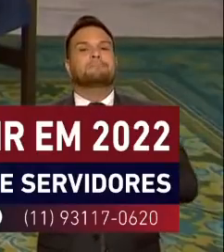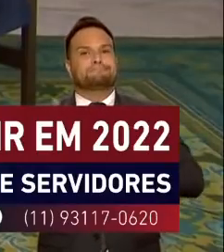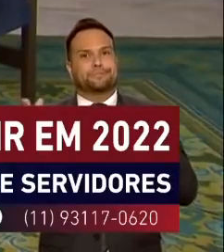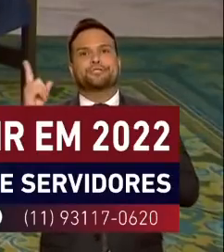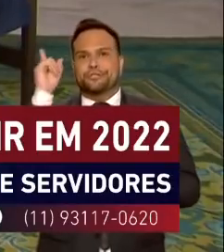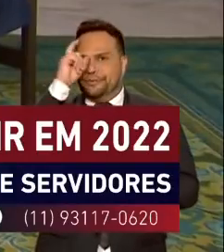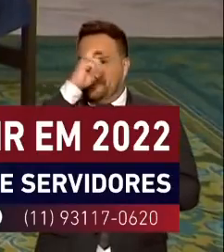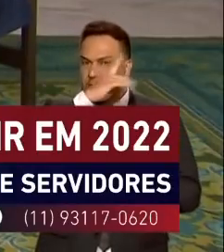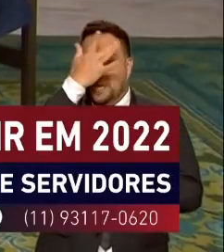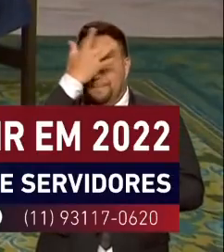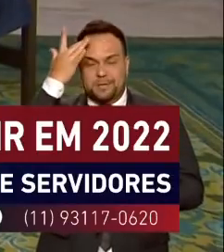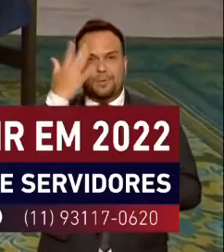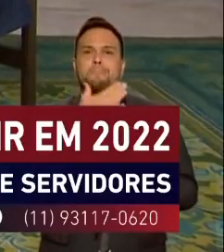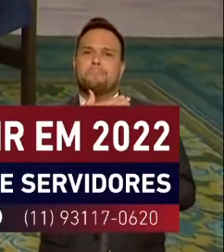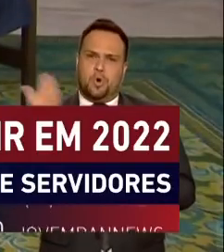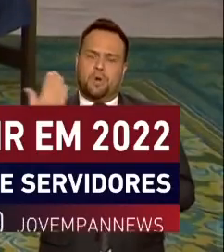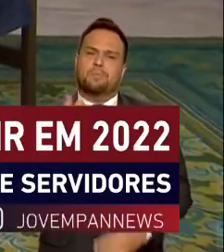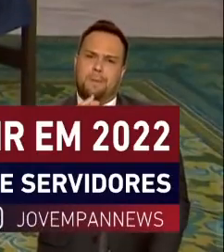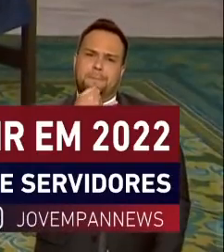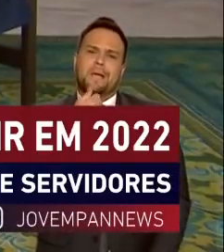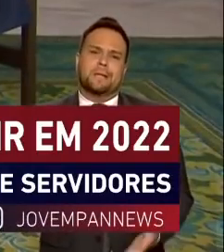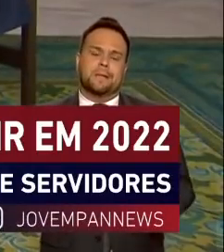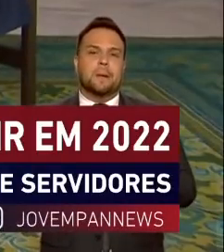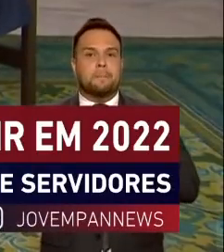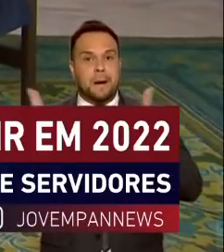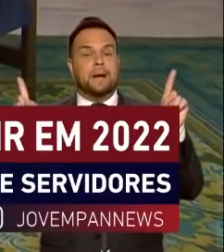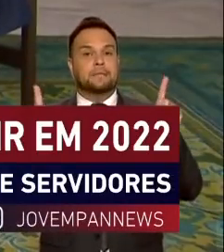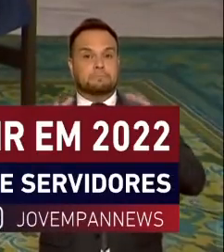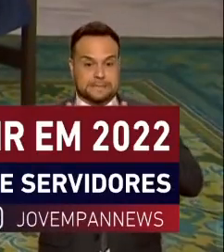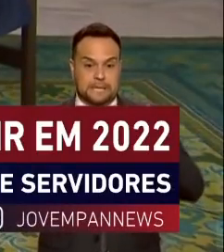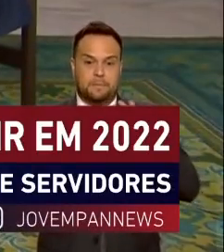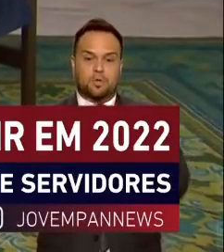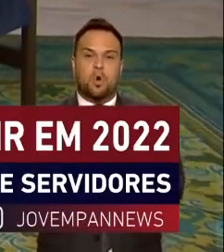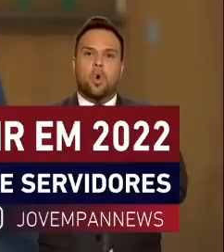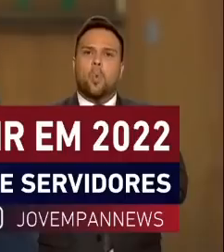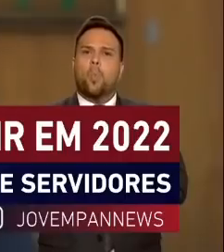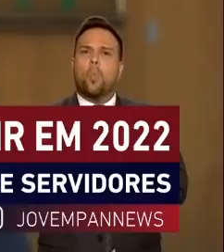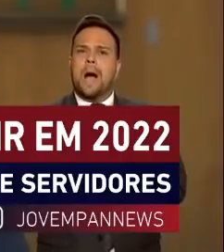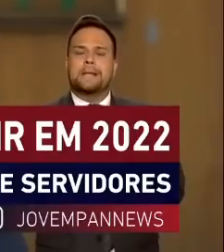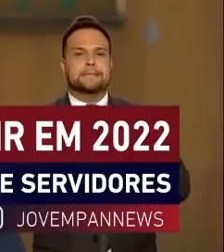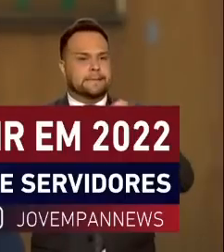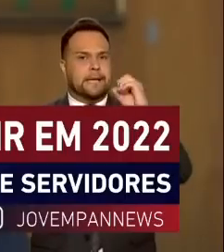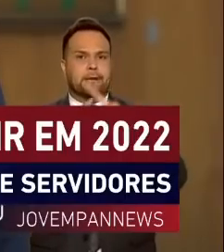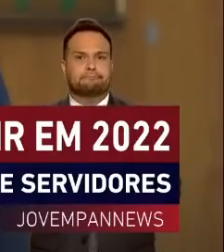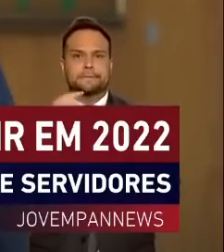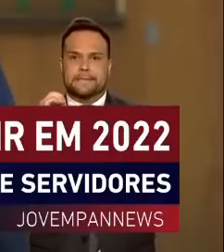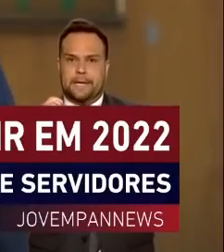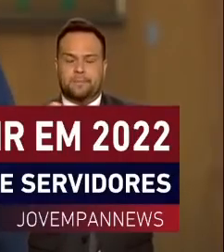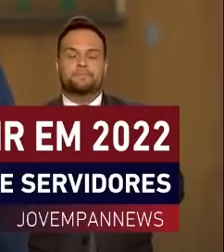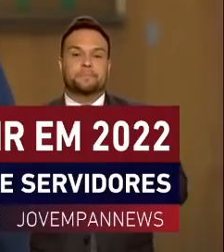mesmo com a crise, o Brasil cresceu cerca de 4,5% em 2021. No tocante ao PIB, em